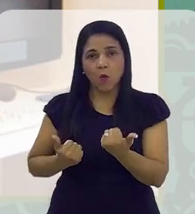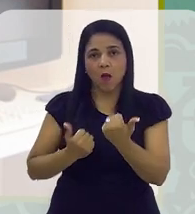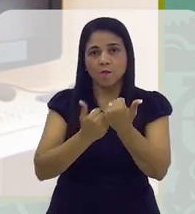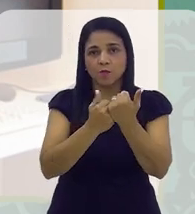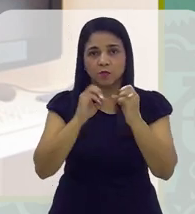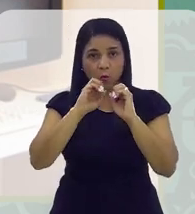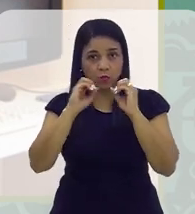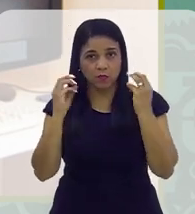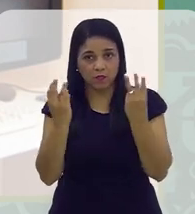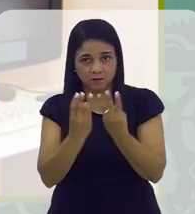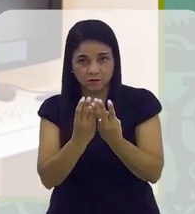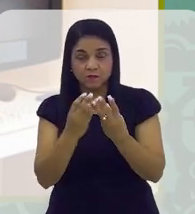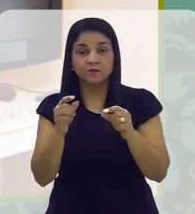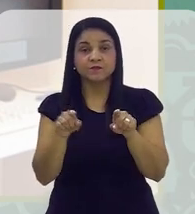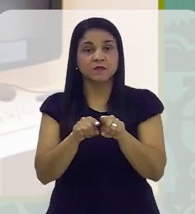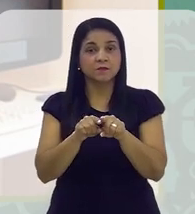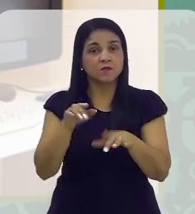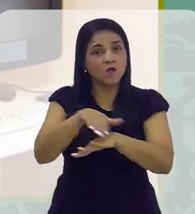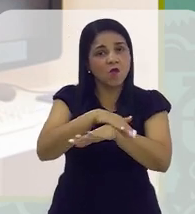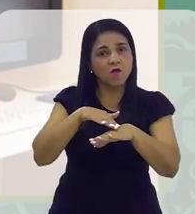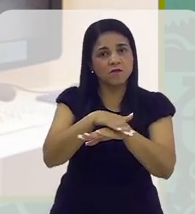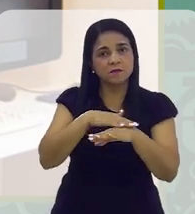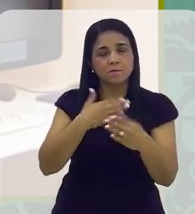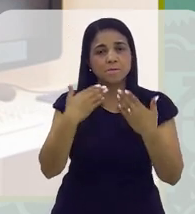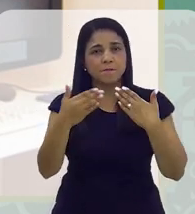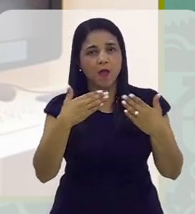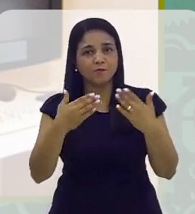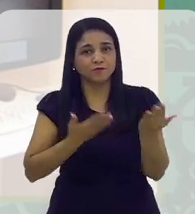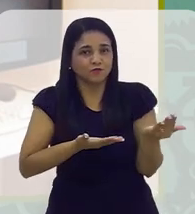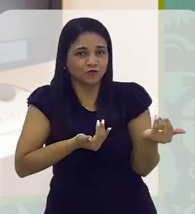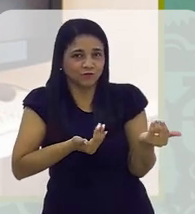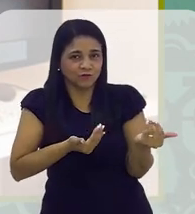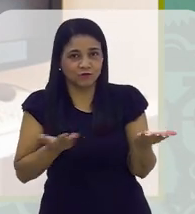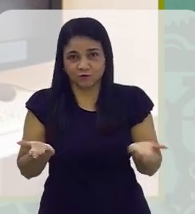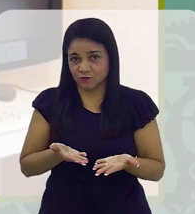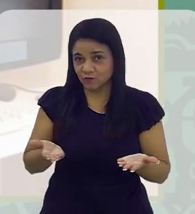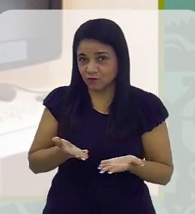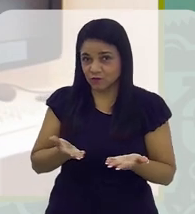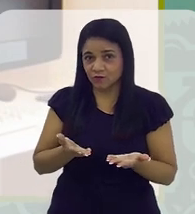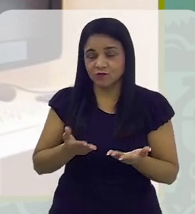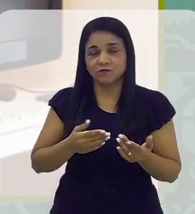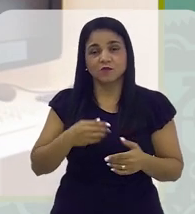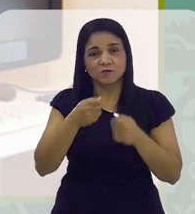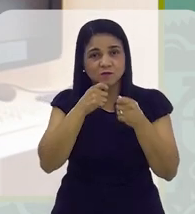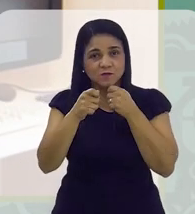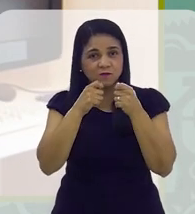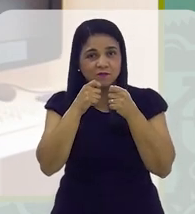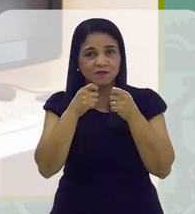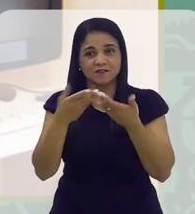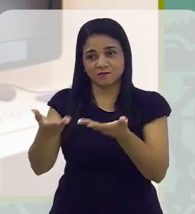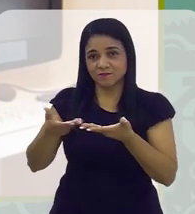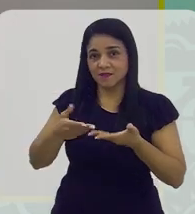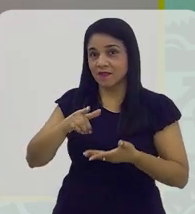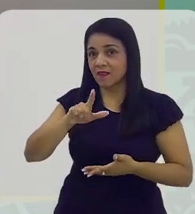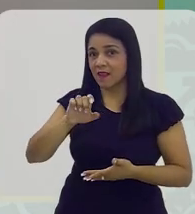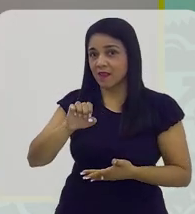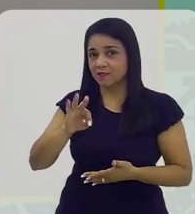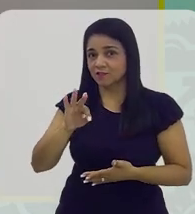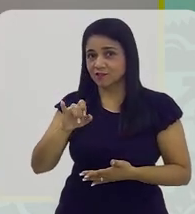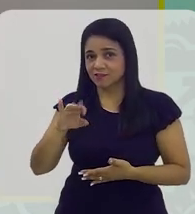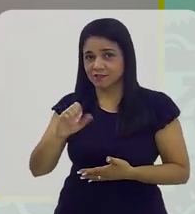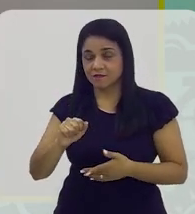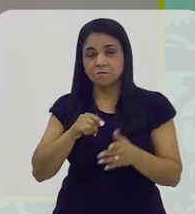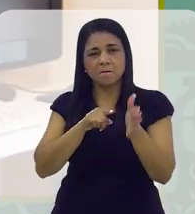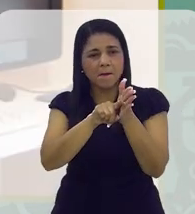da Unesco. É sobre isso que vamos conversar no Papo de Juventude de hoje. Convidamos a jornalista independente e pesquisadora Letícia